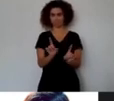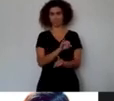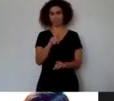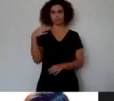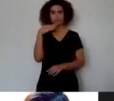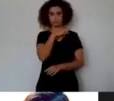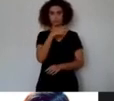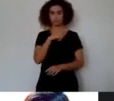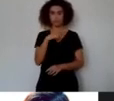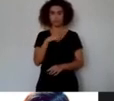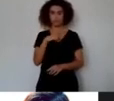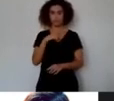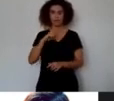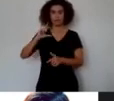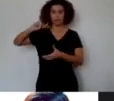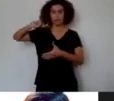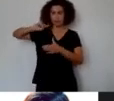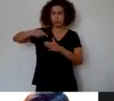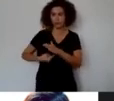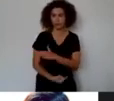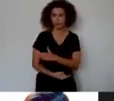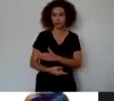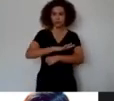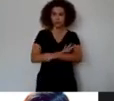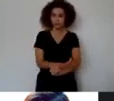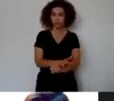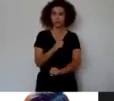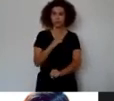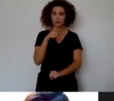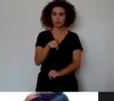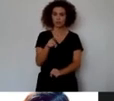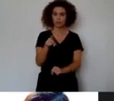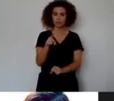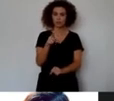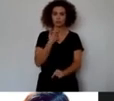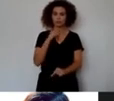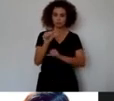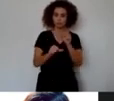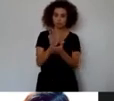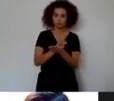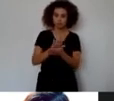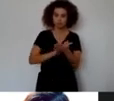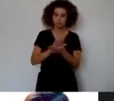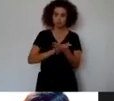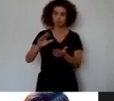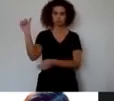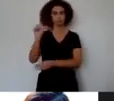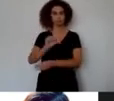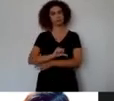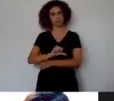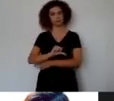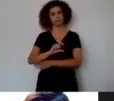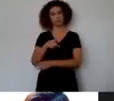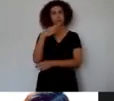tem uma estrutura racista e não faz nada para mudar isso, acho que é pior ainda, sabe? Você percebe e não faz